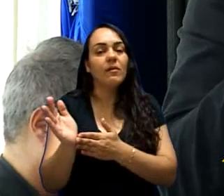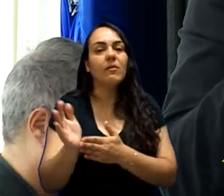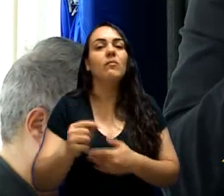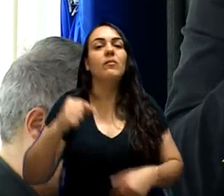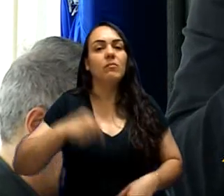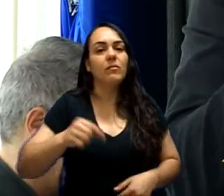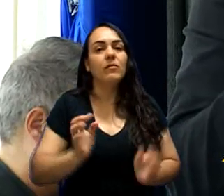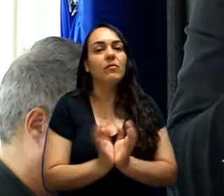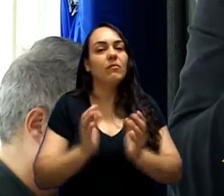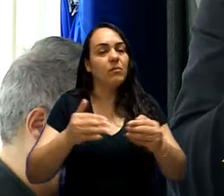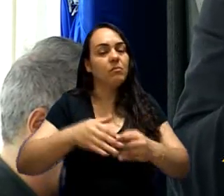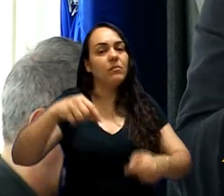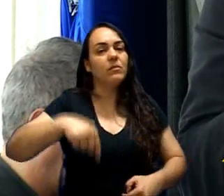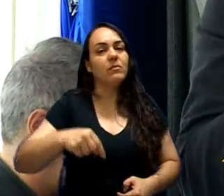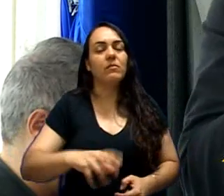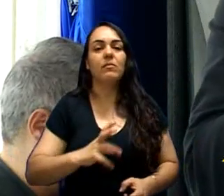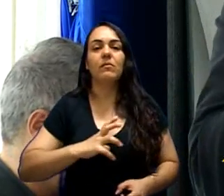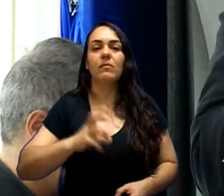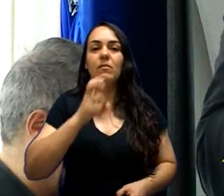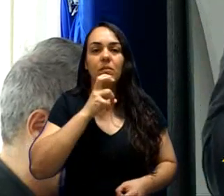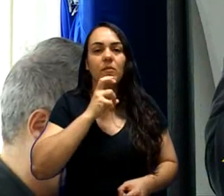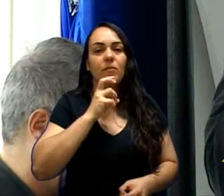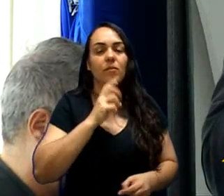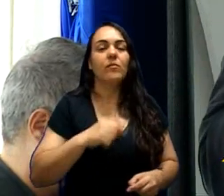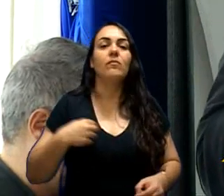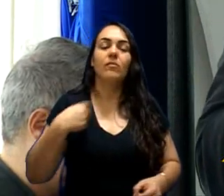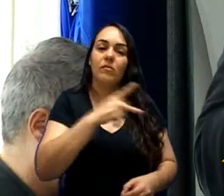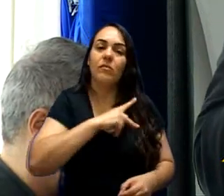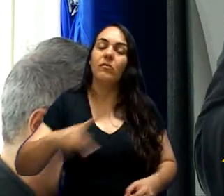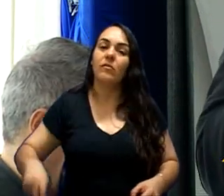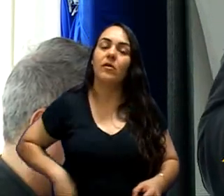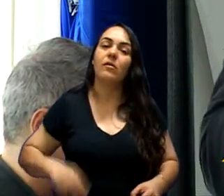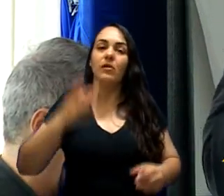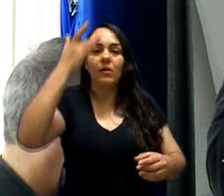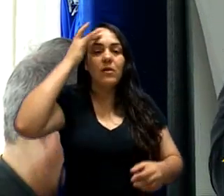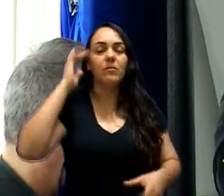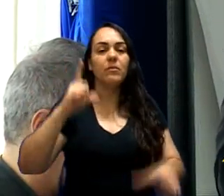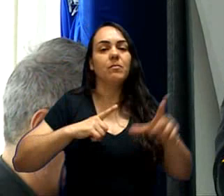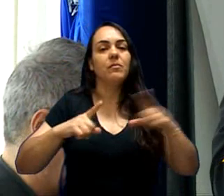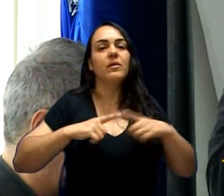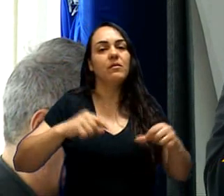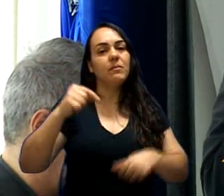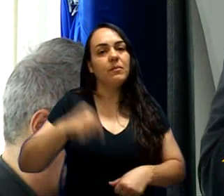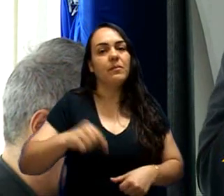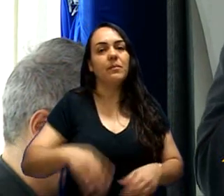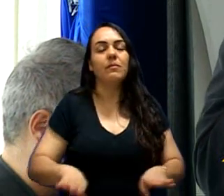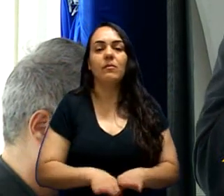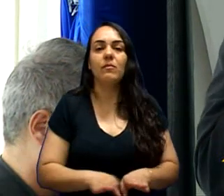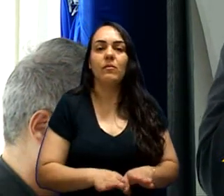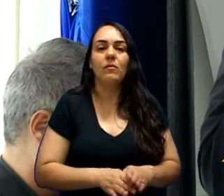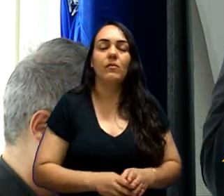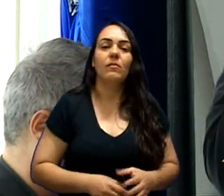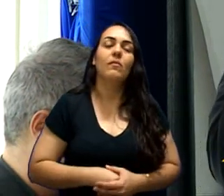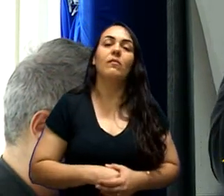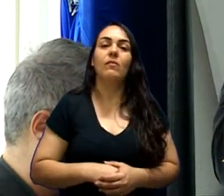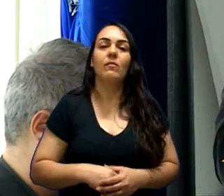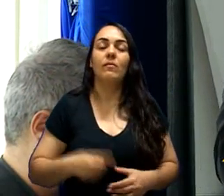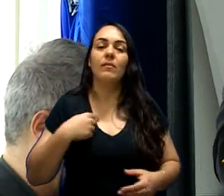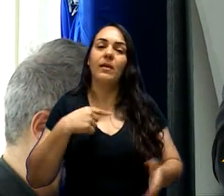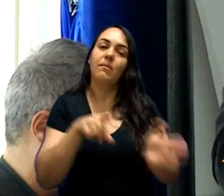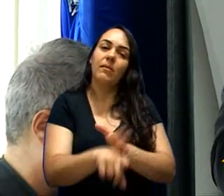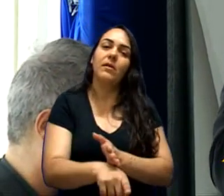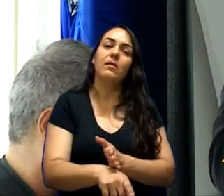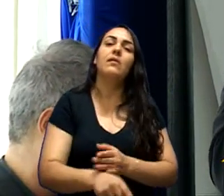casa. Inclusive, temos em mãos, é extensivo ao presidente, a todos os funcionários da casa, temos em mão esse manual. Mas a minha